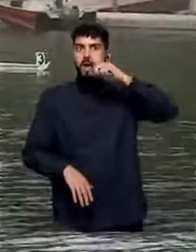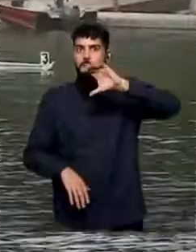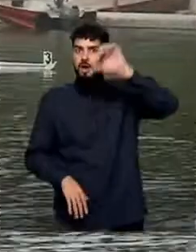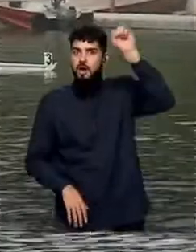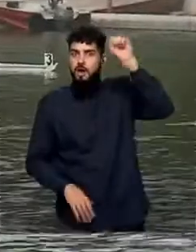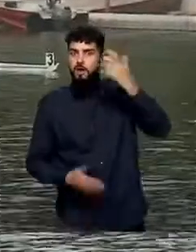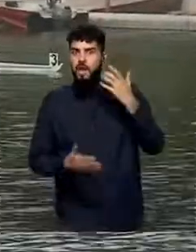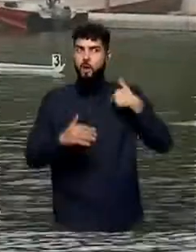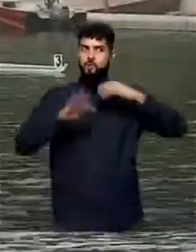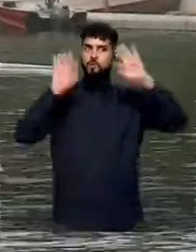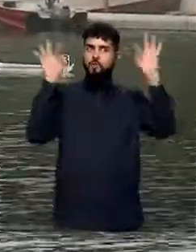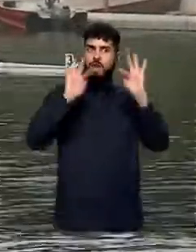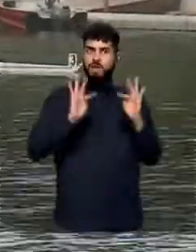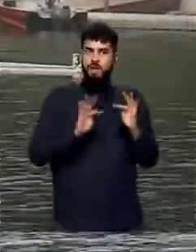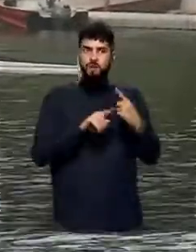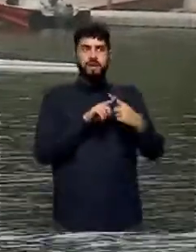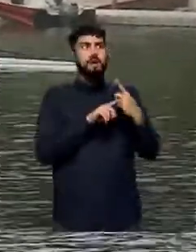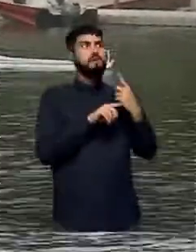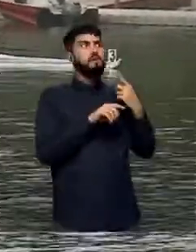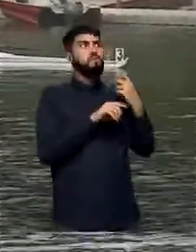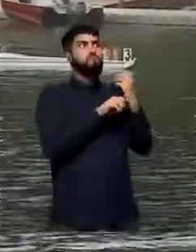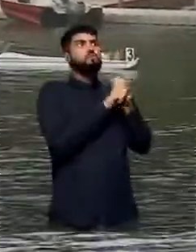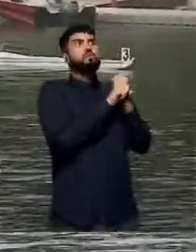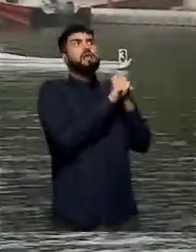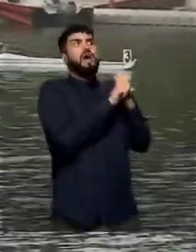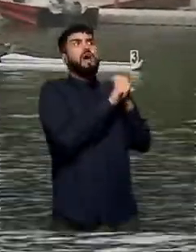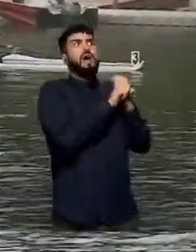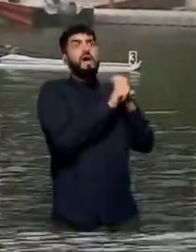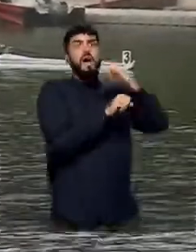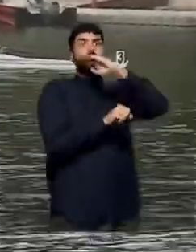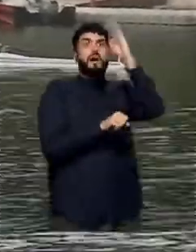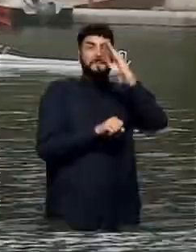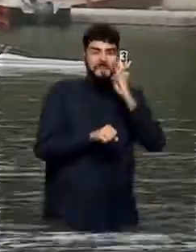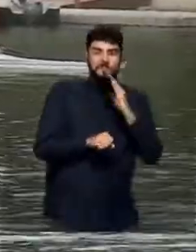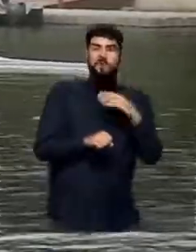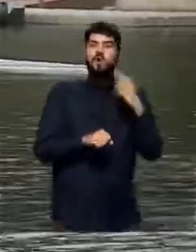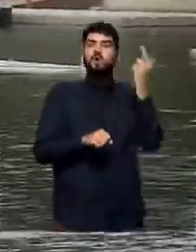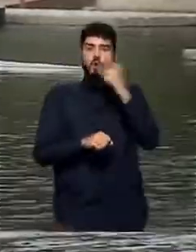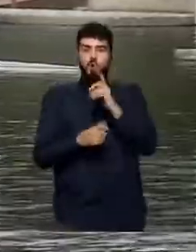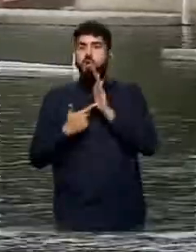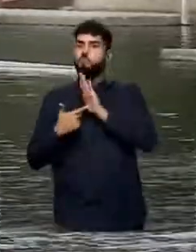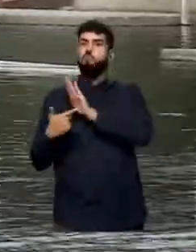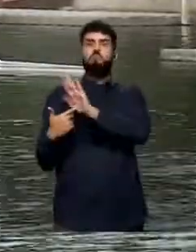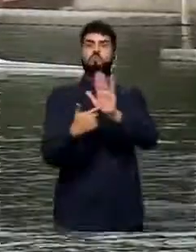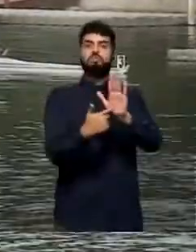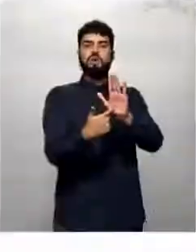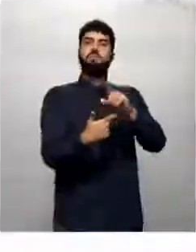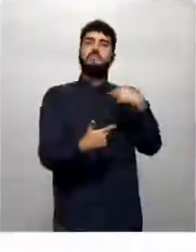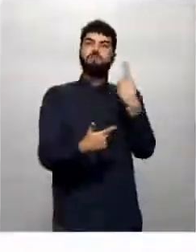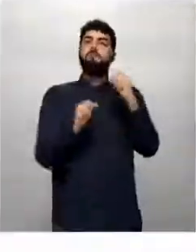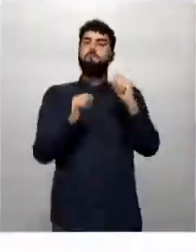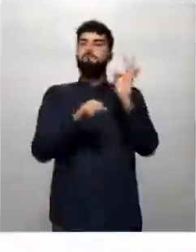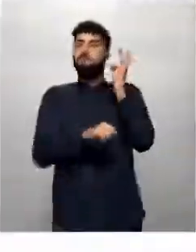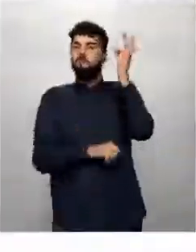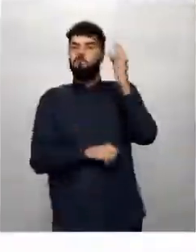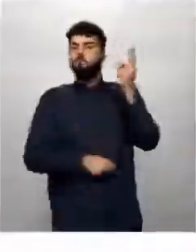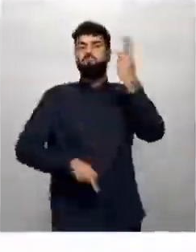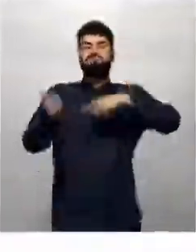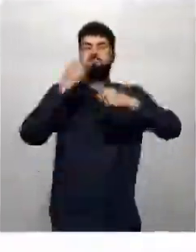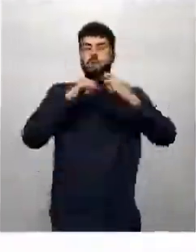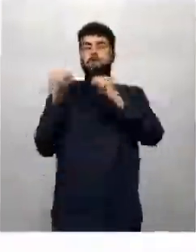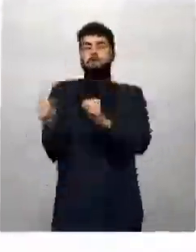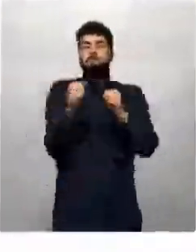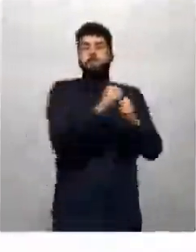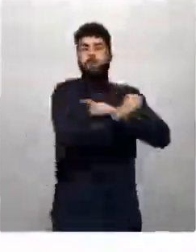após aí tanto em tanto tempo o Brasil ele consegue realmente mostrar aqui nós podemos virar uma potência NES